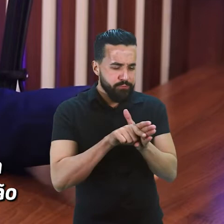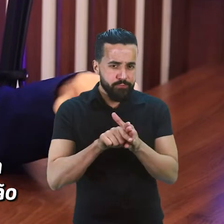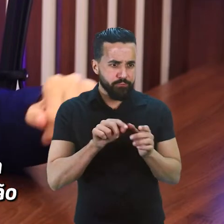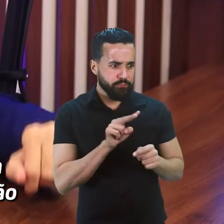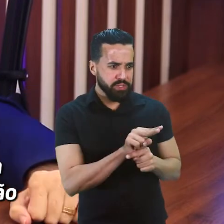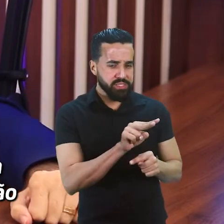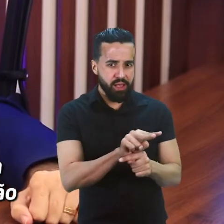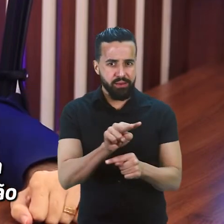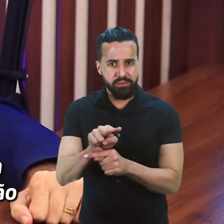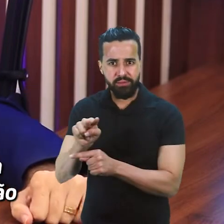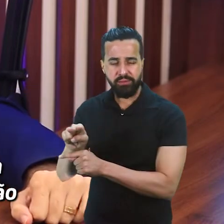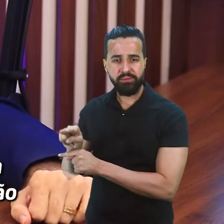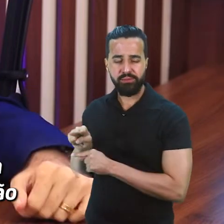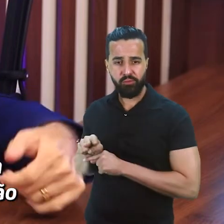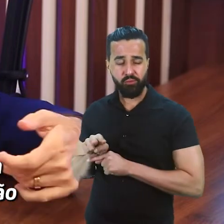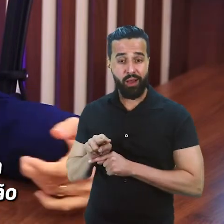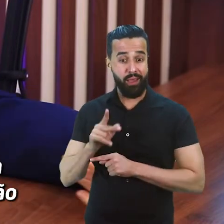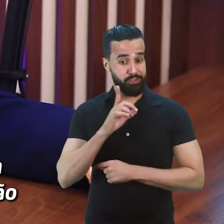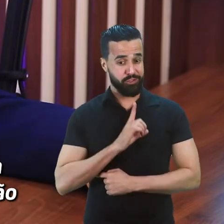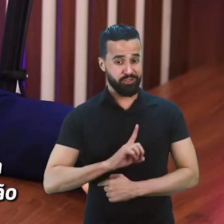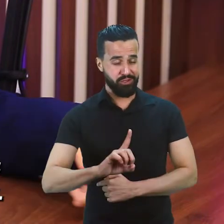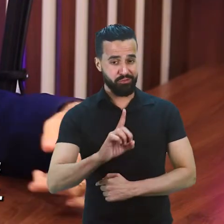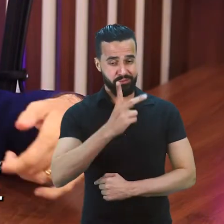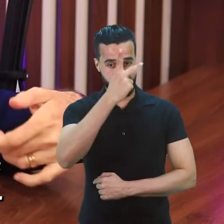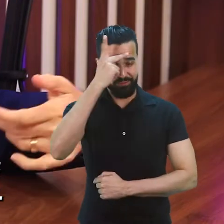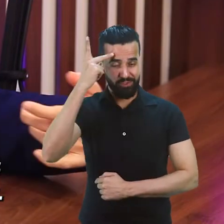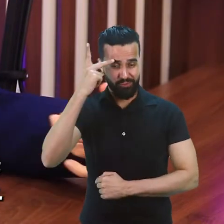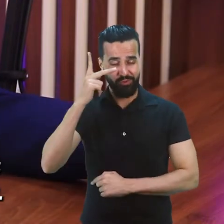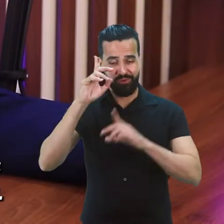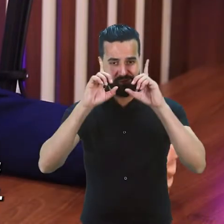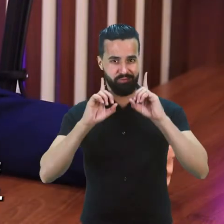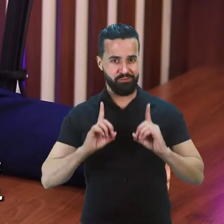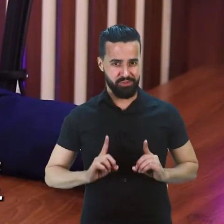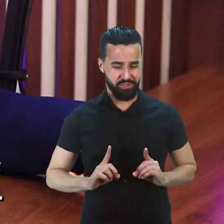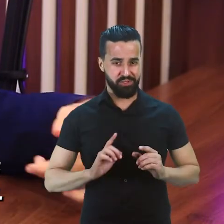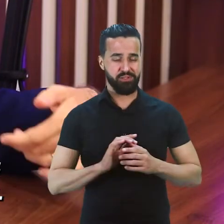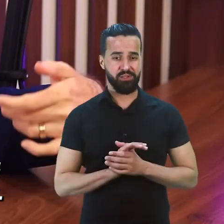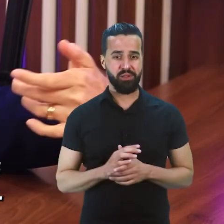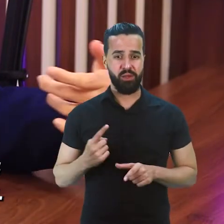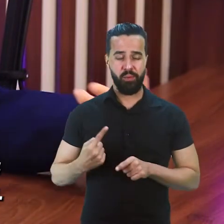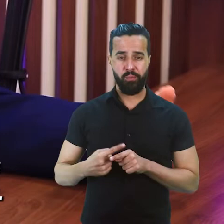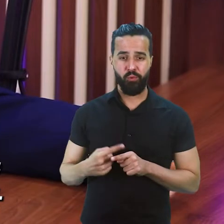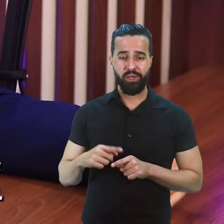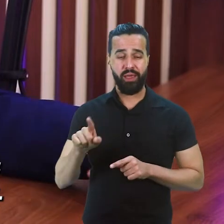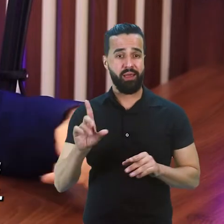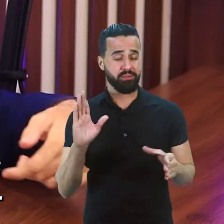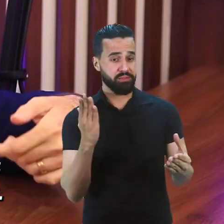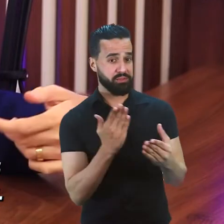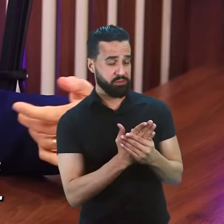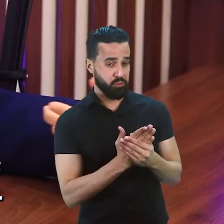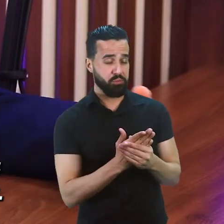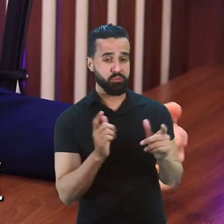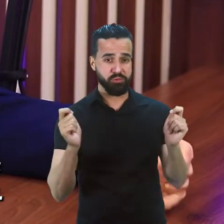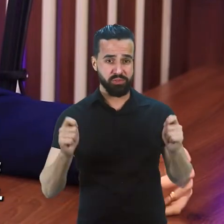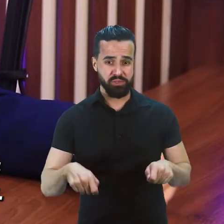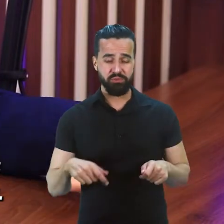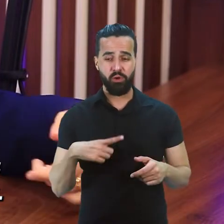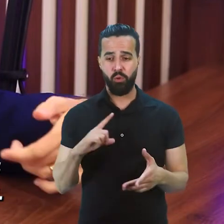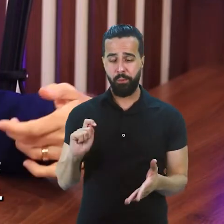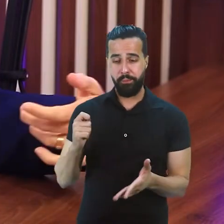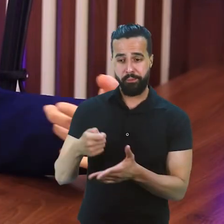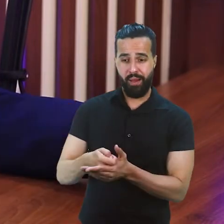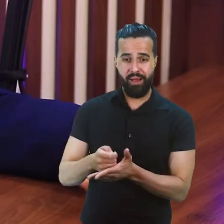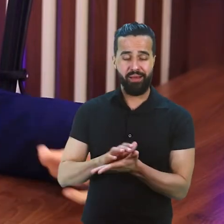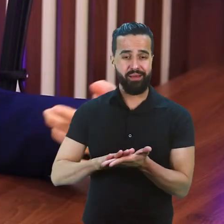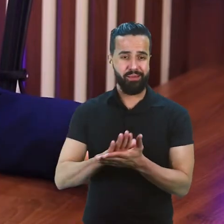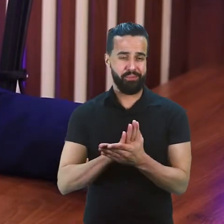sobre os direitos da pessoa com deficiência. Né? Porque através da instituição a gente poderia entrar com ações civis públicas, né? Aí você não paga custas